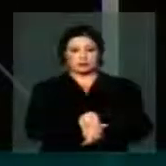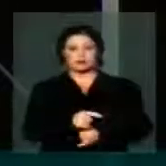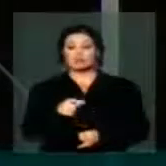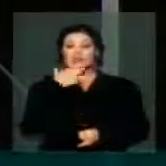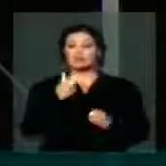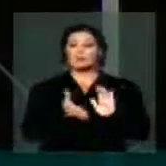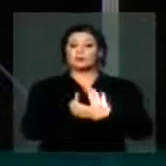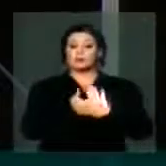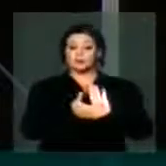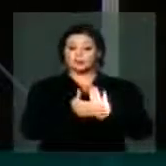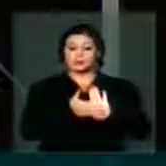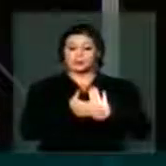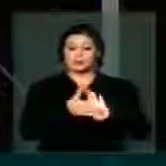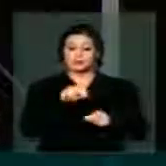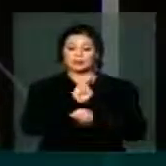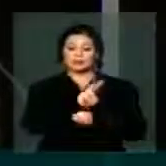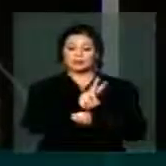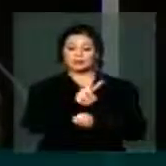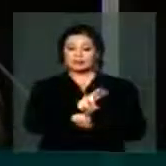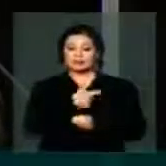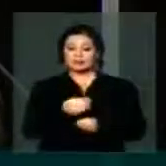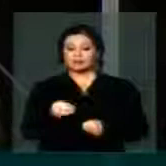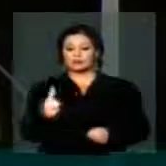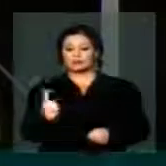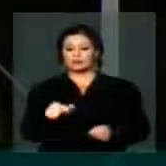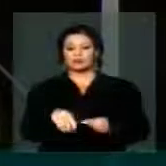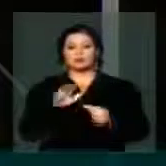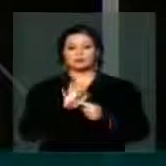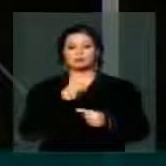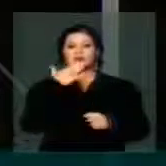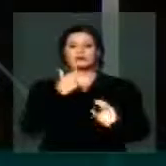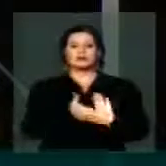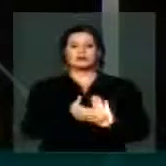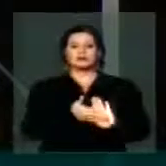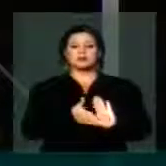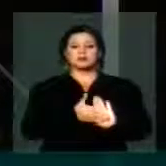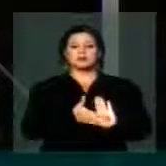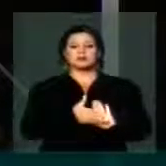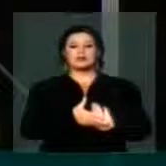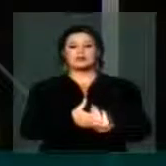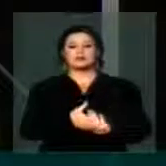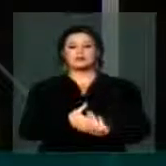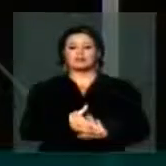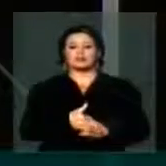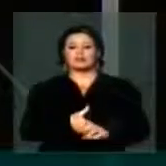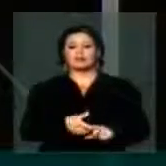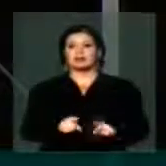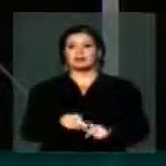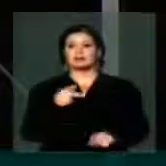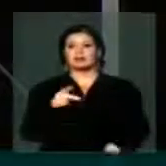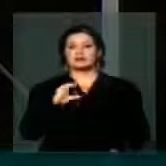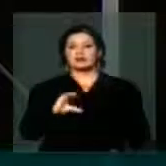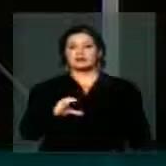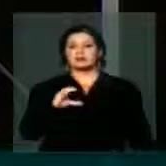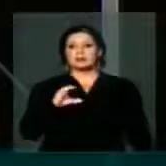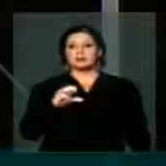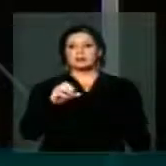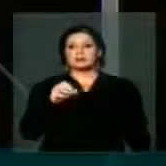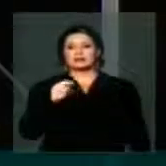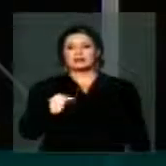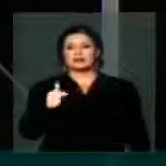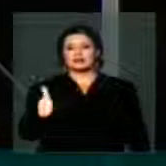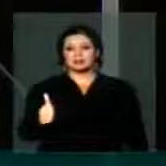Essa proposta é definida por mim desde 2011, quando eu apresentei uma proposição nesse sentido, que foi a nossa PEC de número